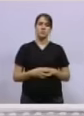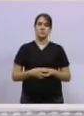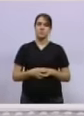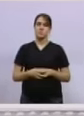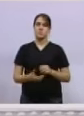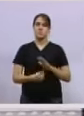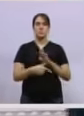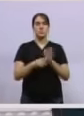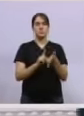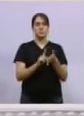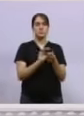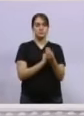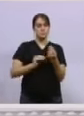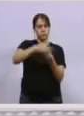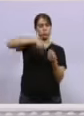de um casulo apertado.